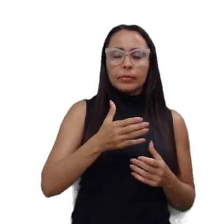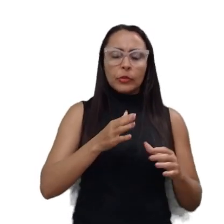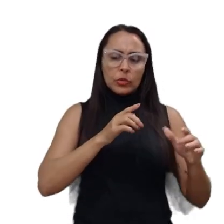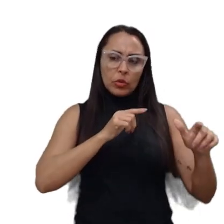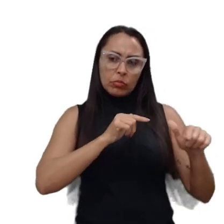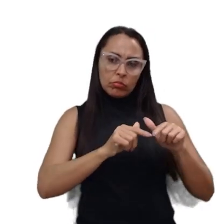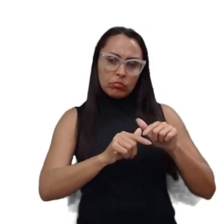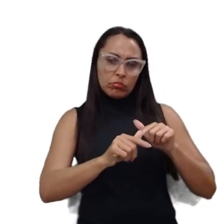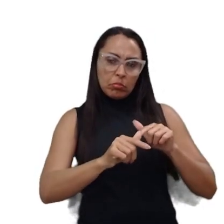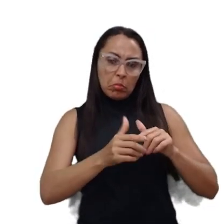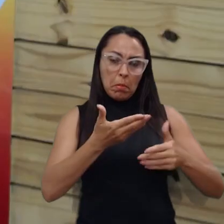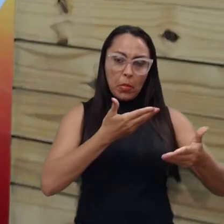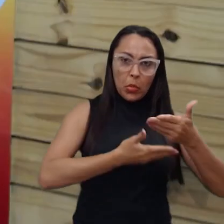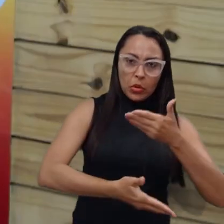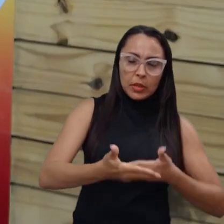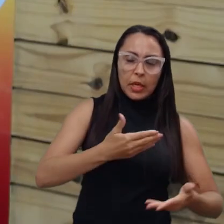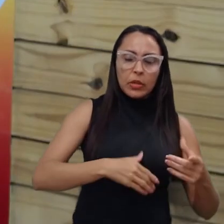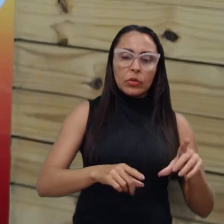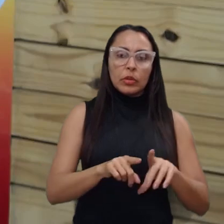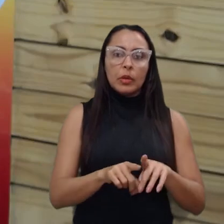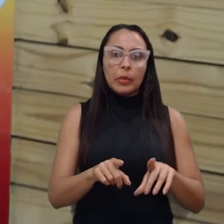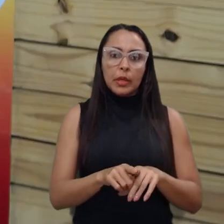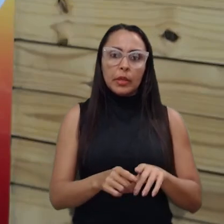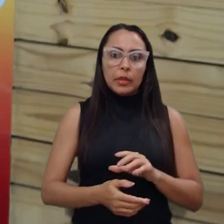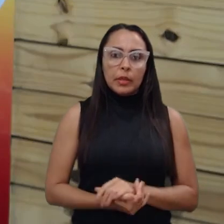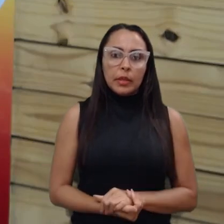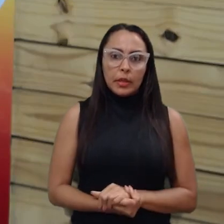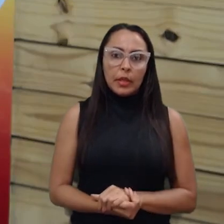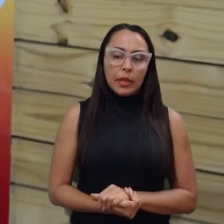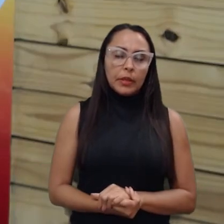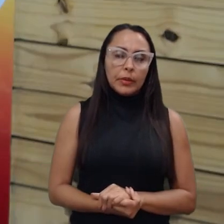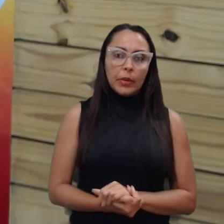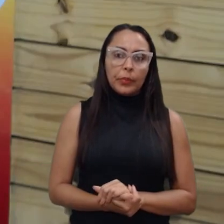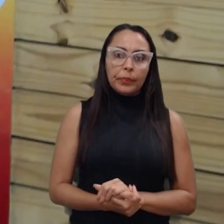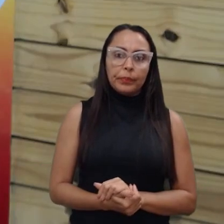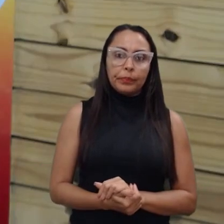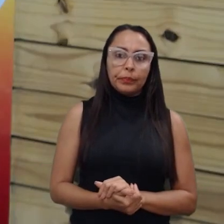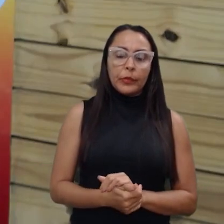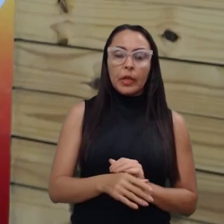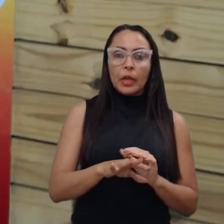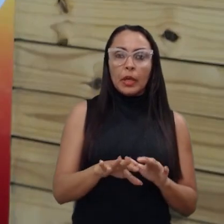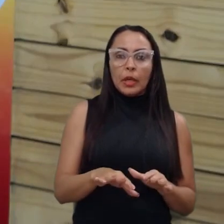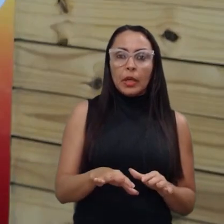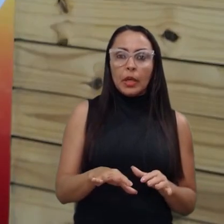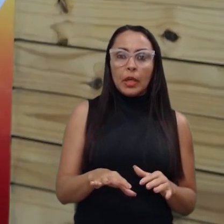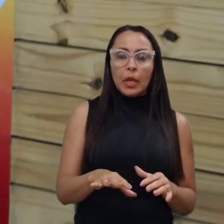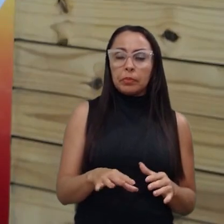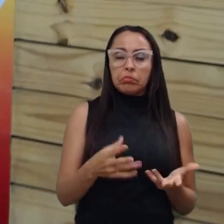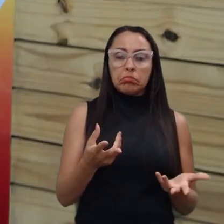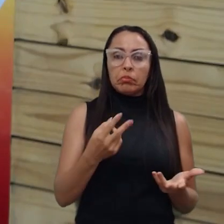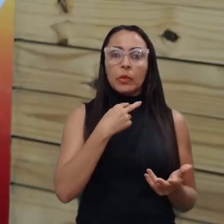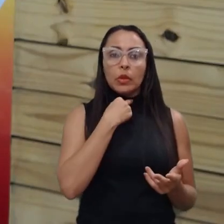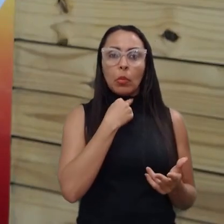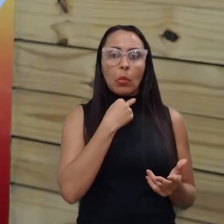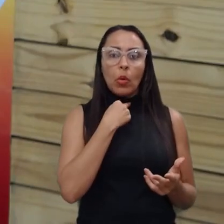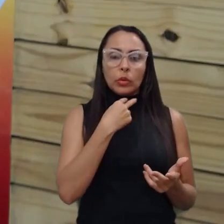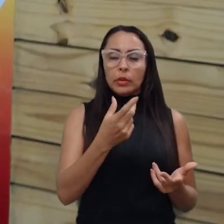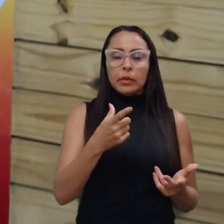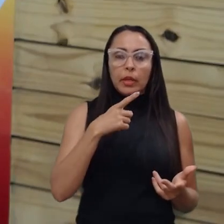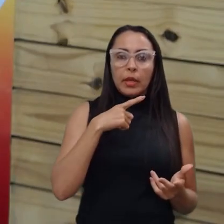Mas esse uso precisa ser racional. Não pode, ou pelo menos não deveria